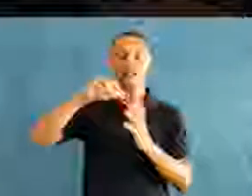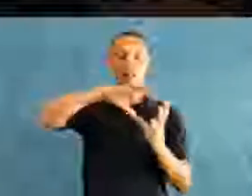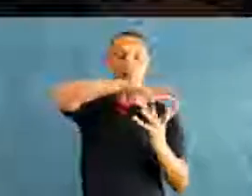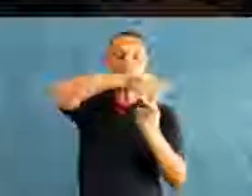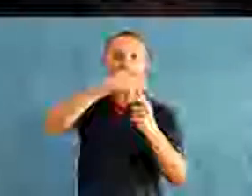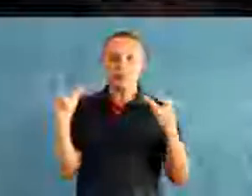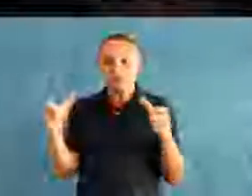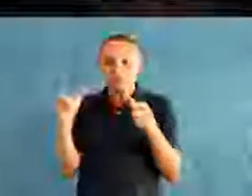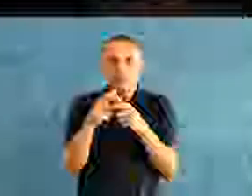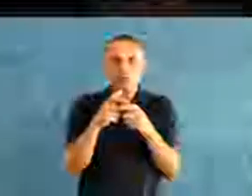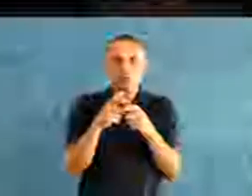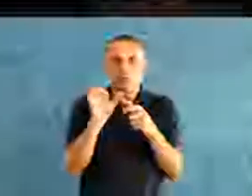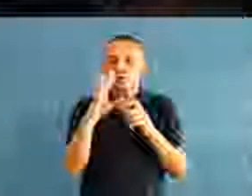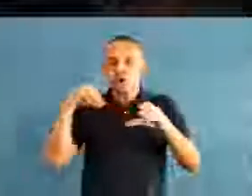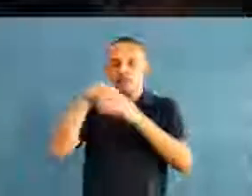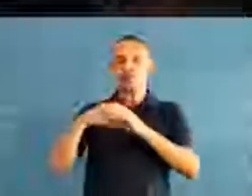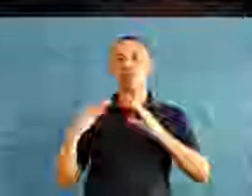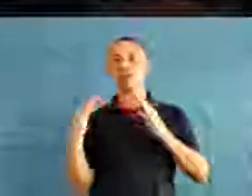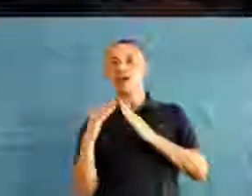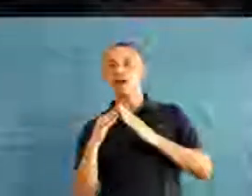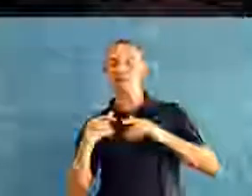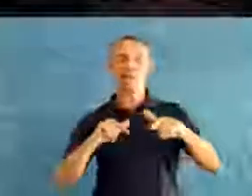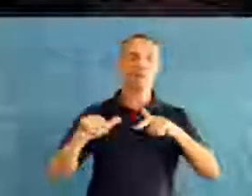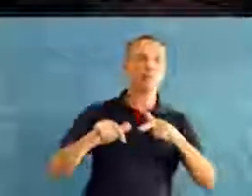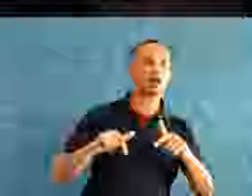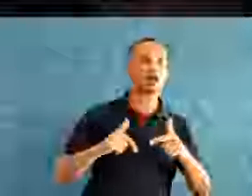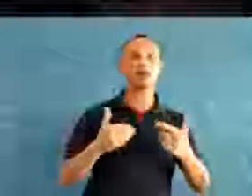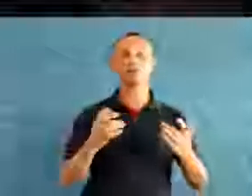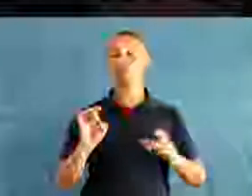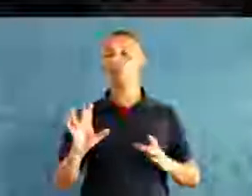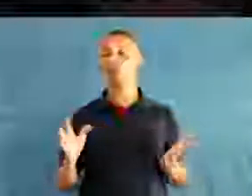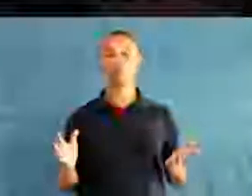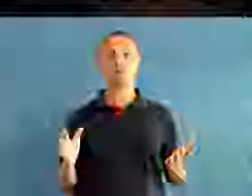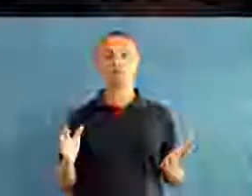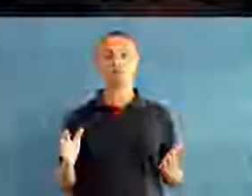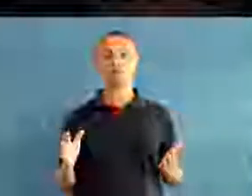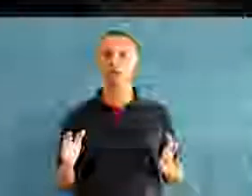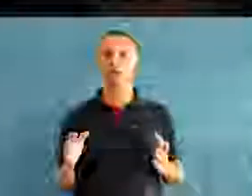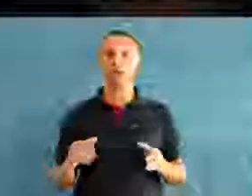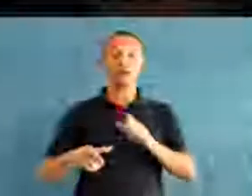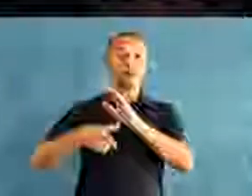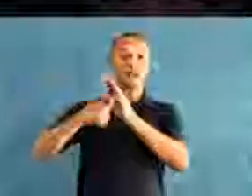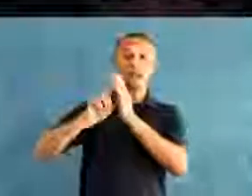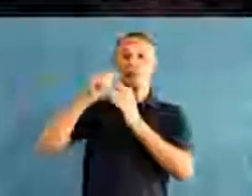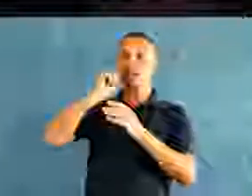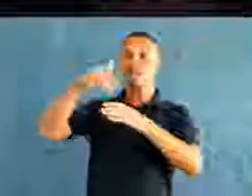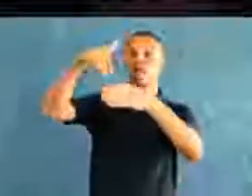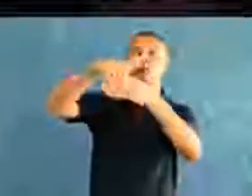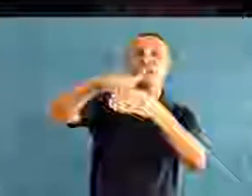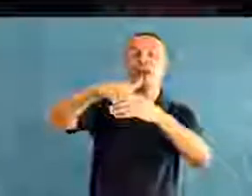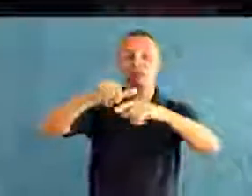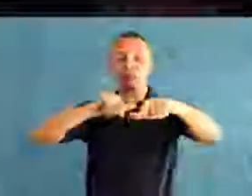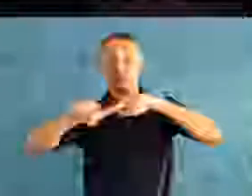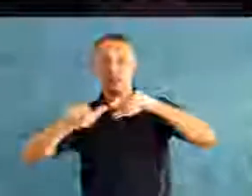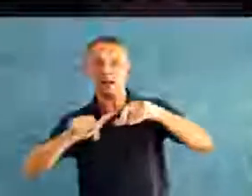doméstico. Quer dizer, poder estudar, votar, trabalhar fora de casa foram conquistas,